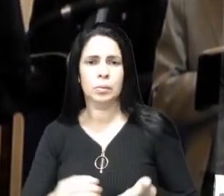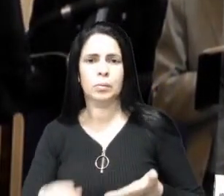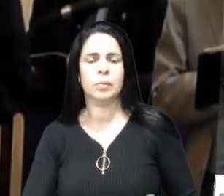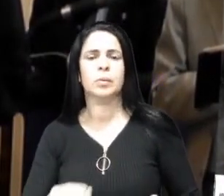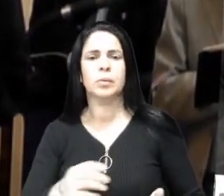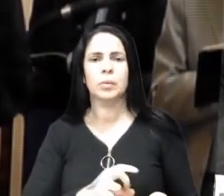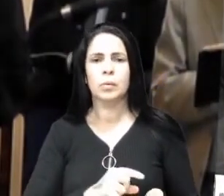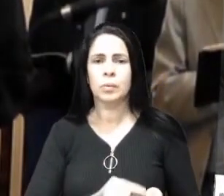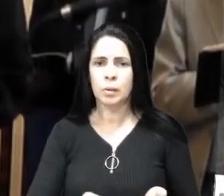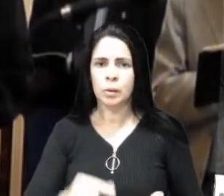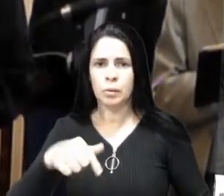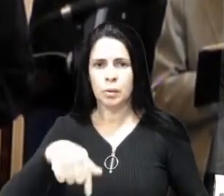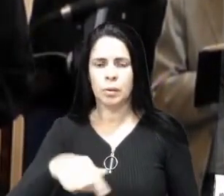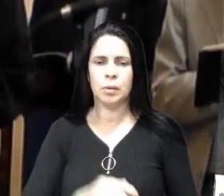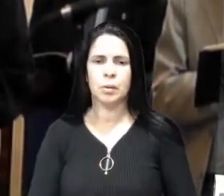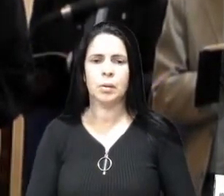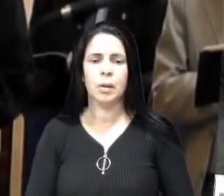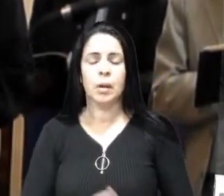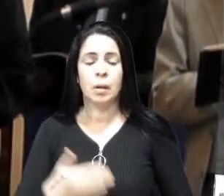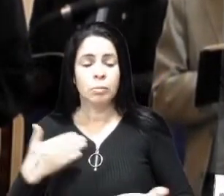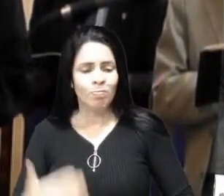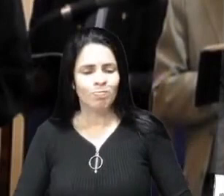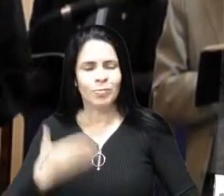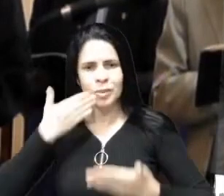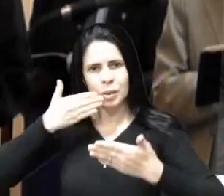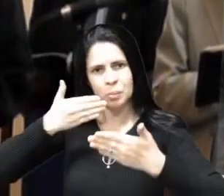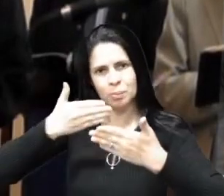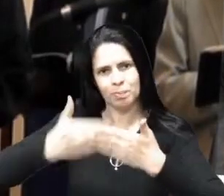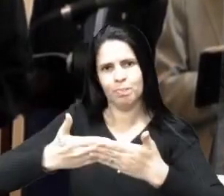E já está próximo o fim de todas as coisas.